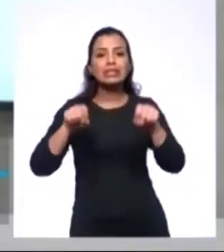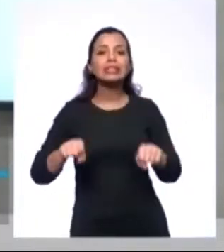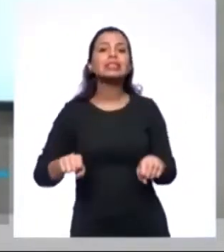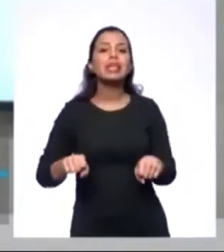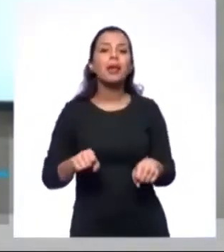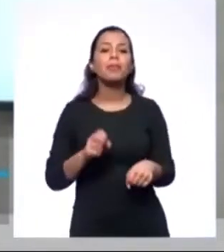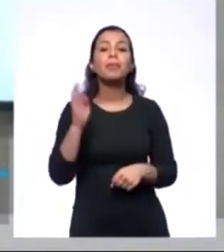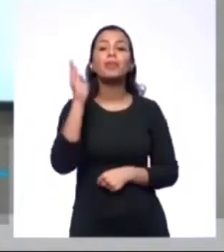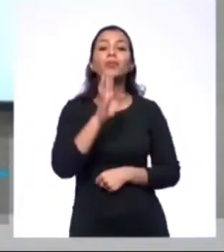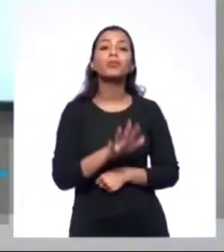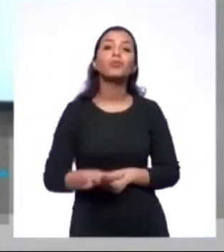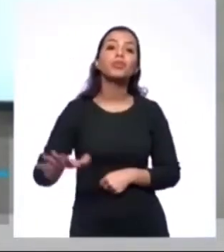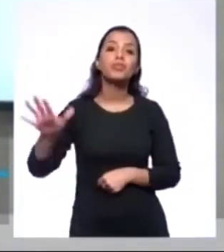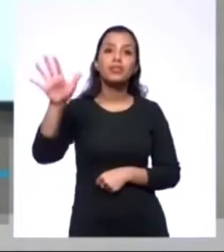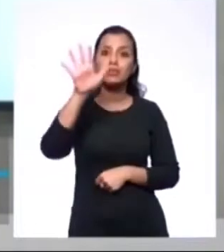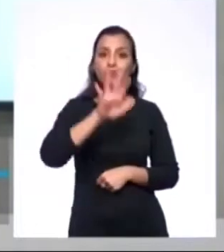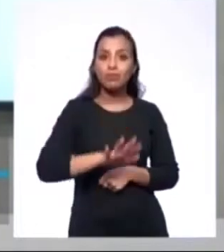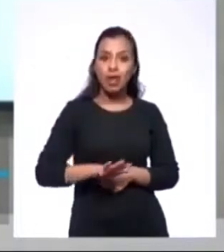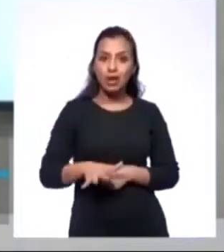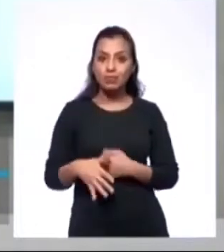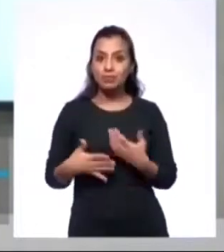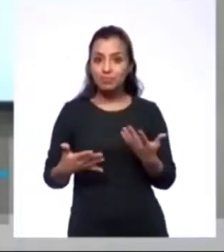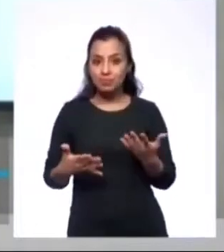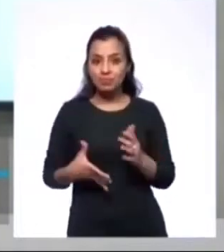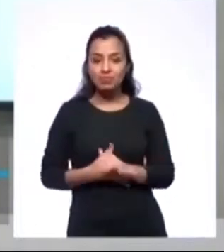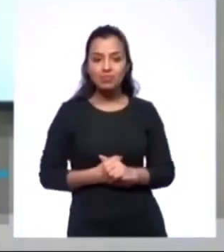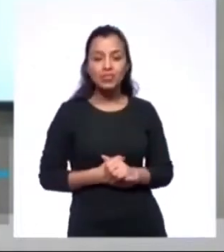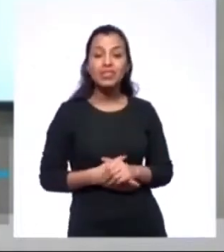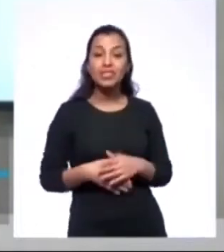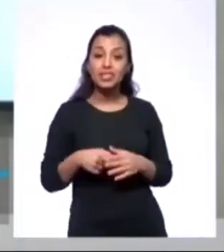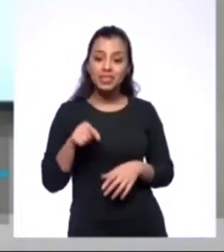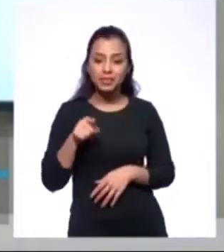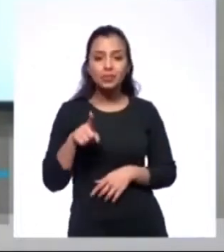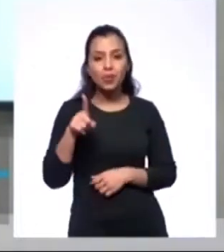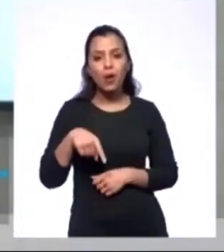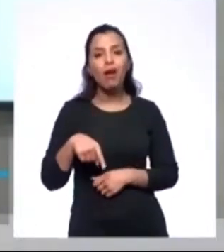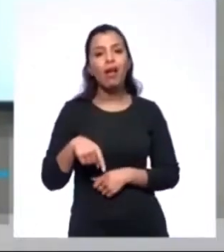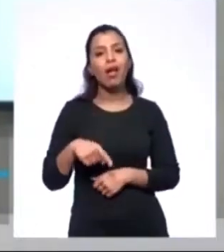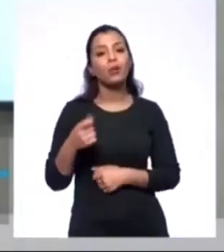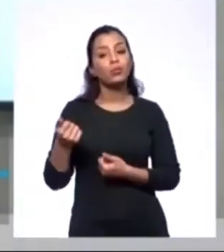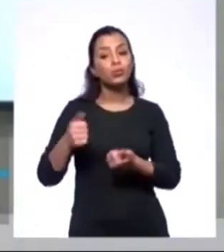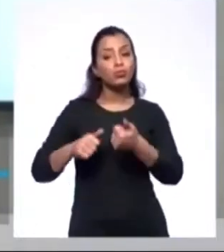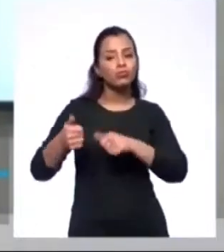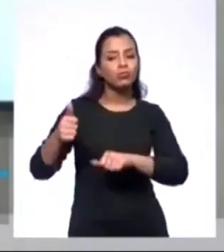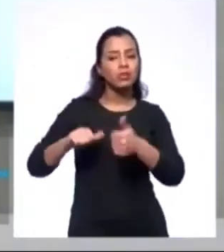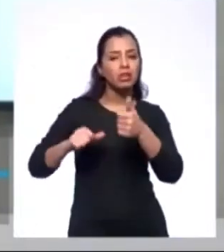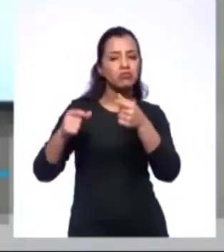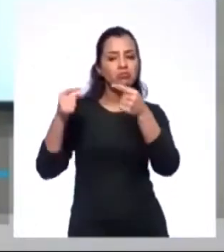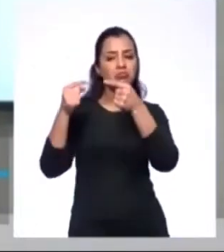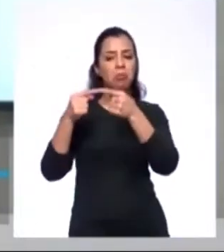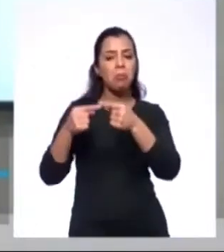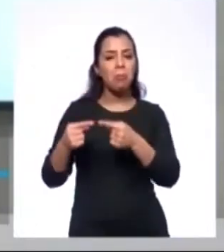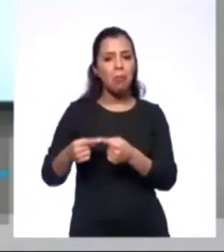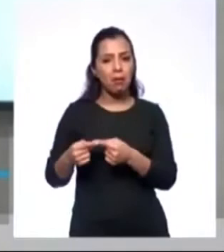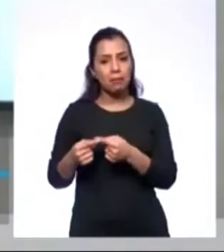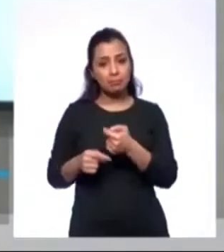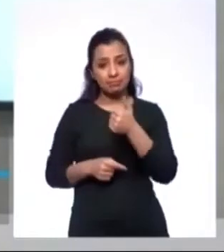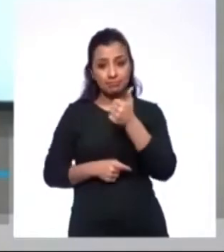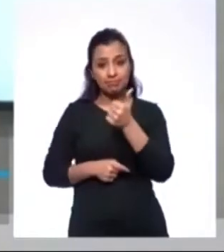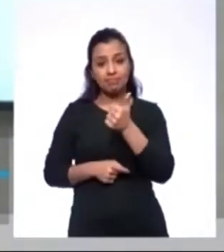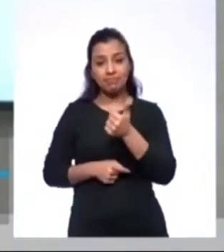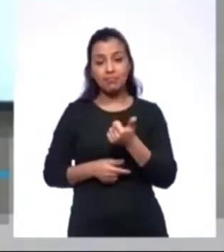Sistema Nacional É isso aí isso que eu estudo da análise combinatória certinho então